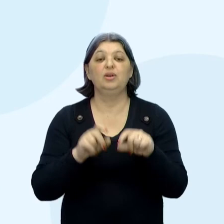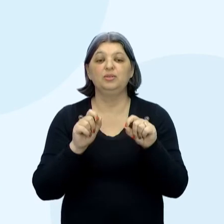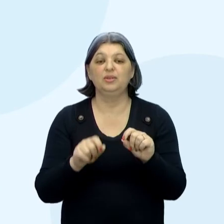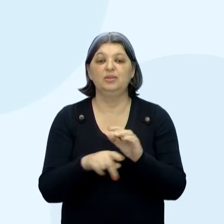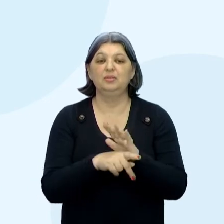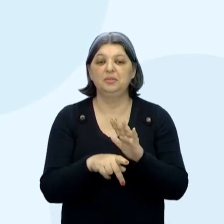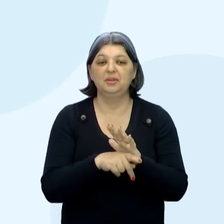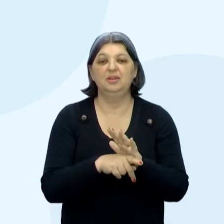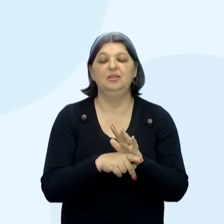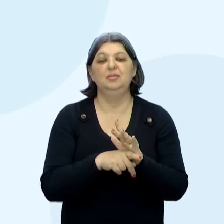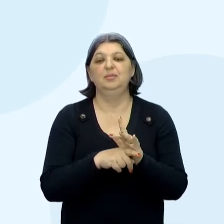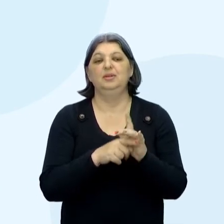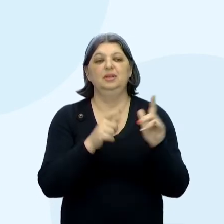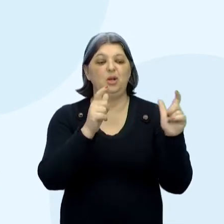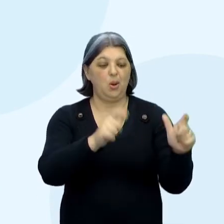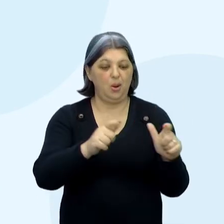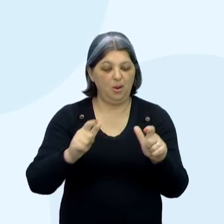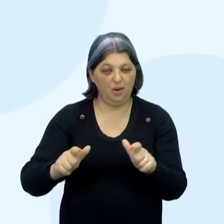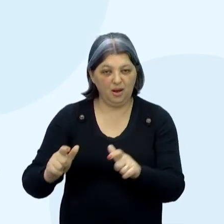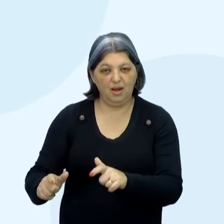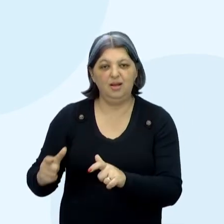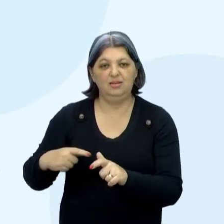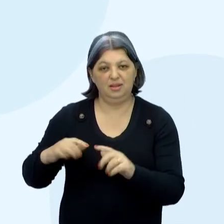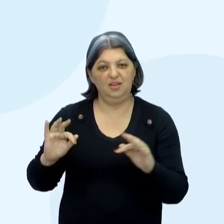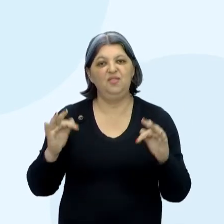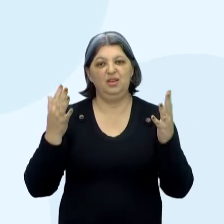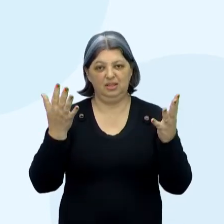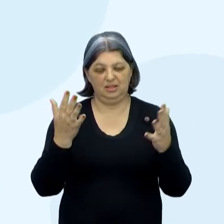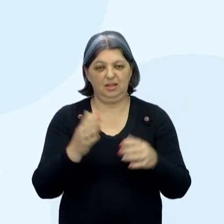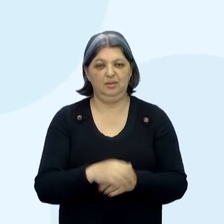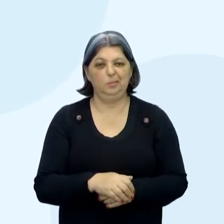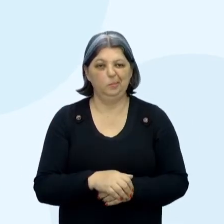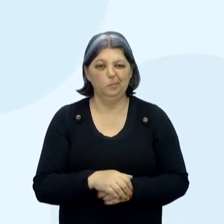quermesses. É nas quermesses que a gente tem aquele